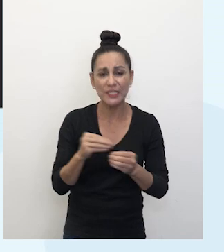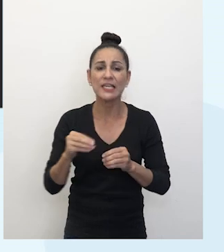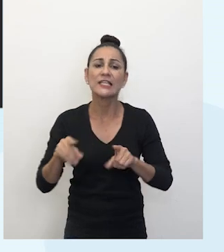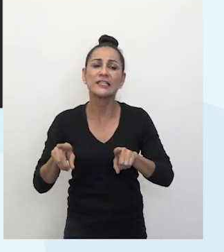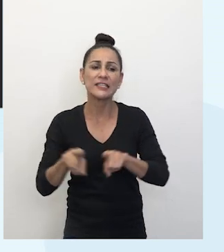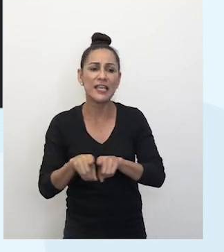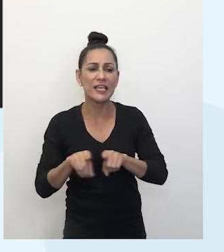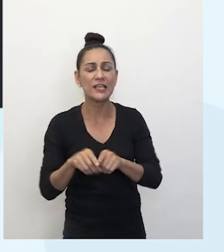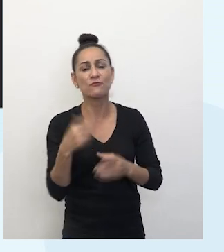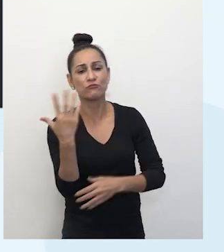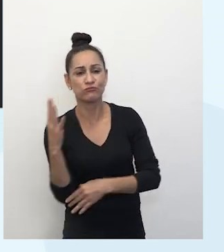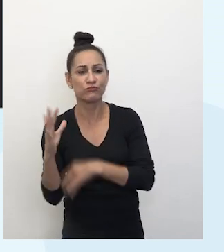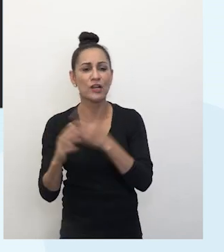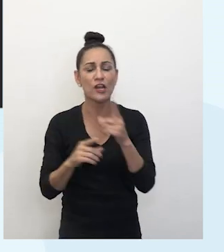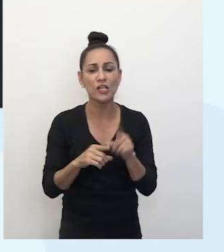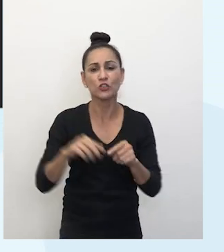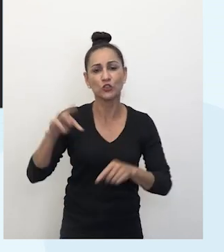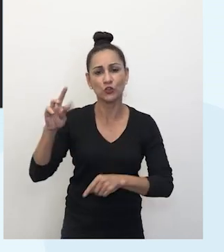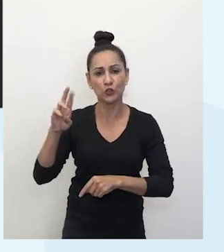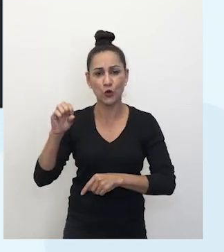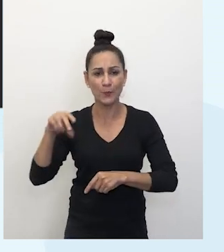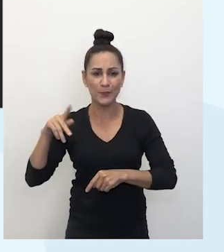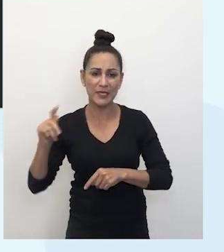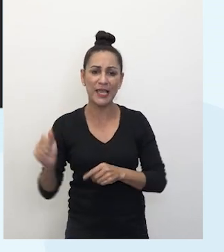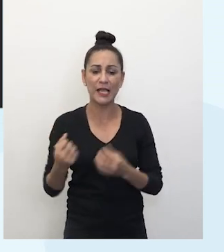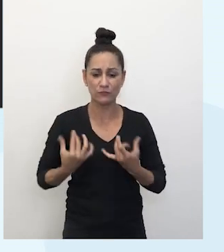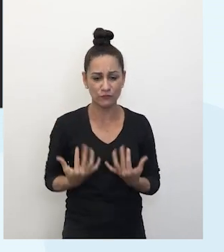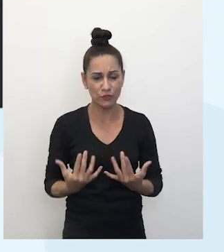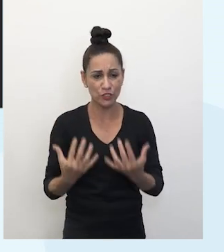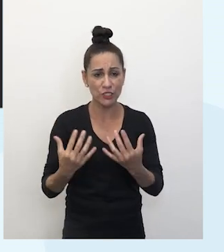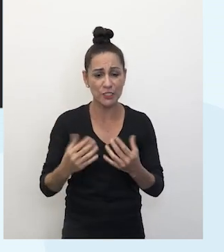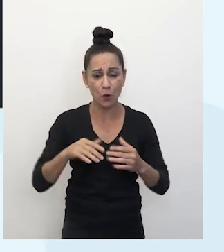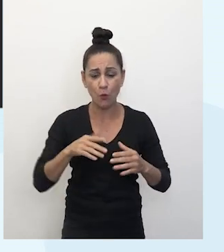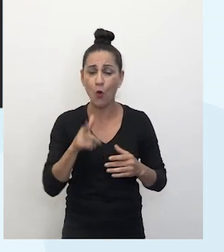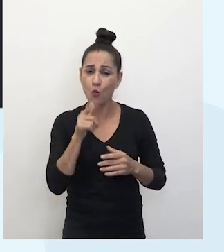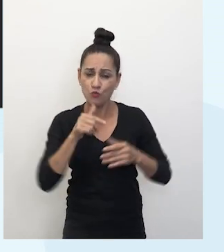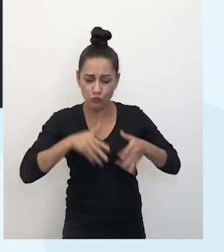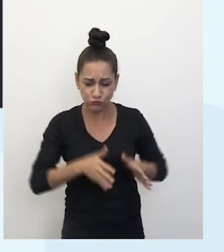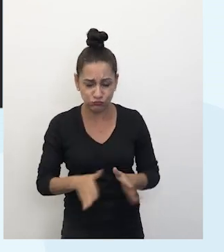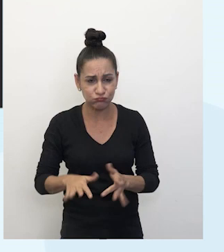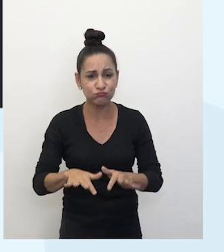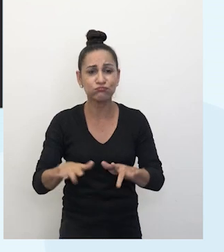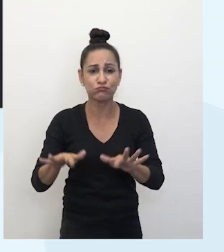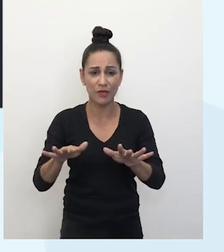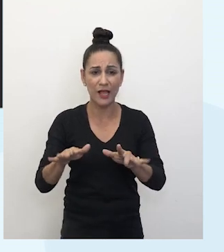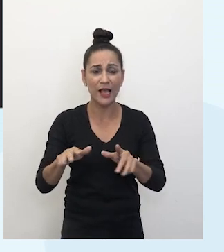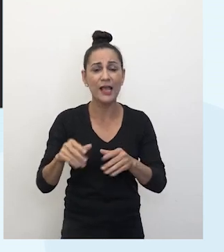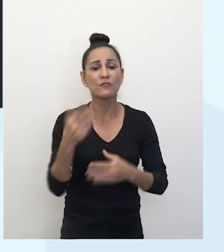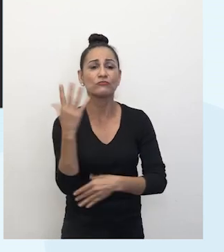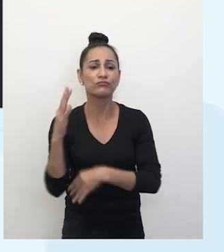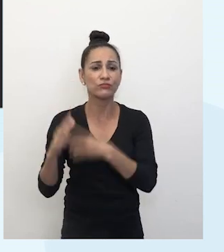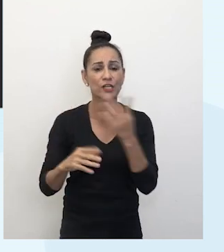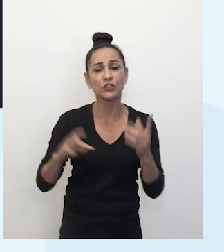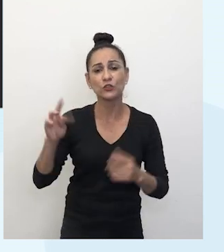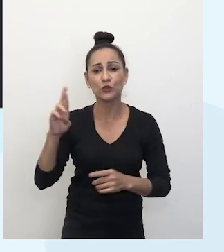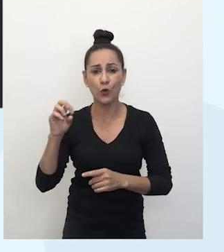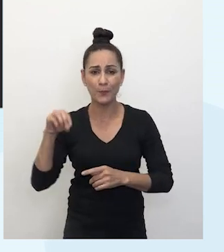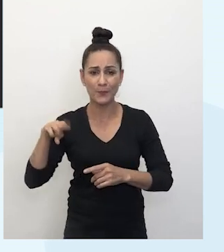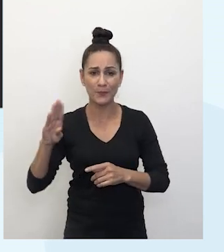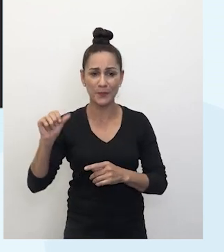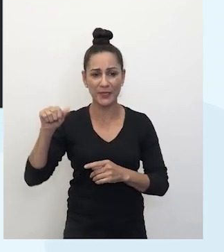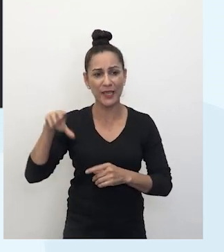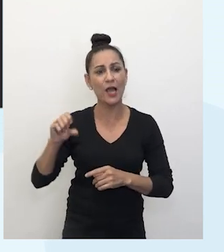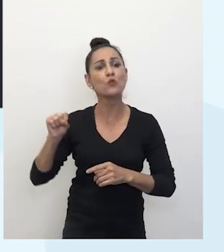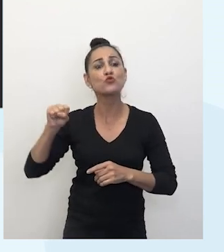steps florestas subtropicais vegetação mediterrânea ou seja né floresta tropical subtropical